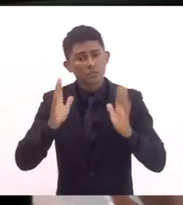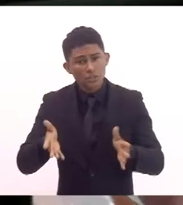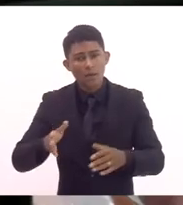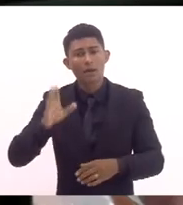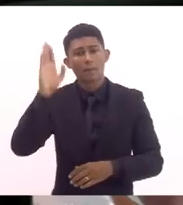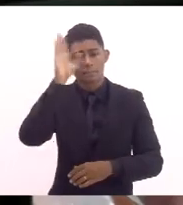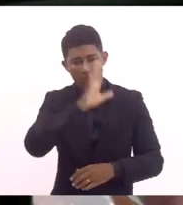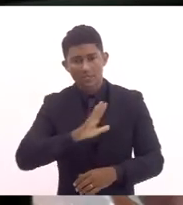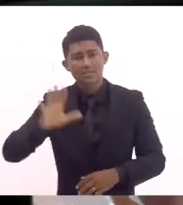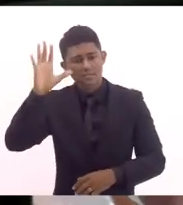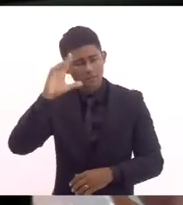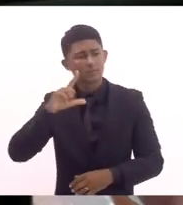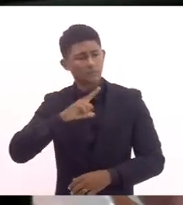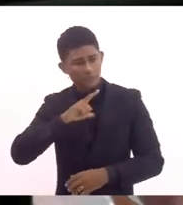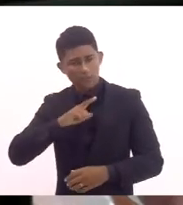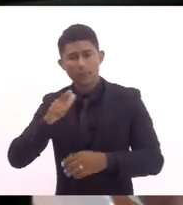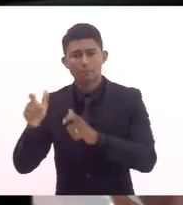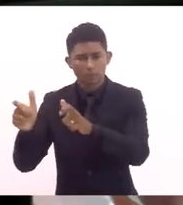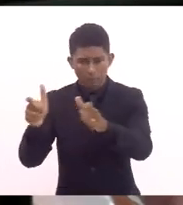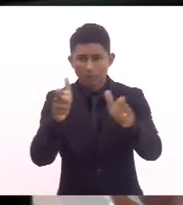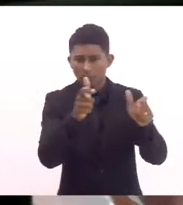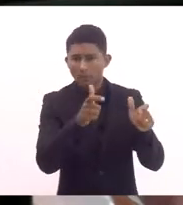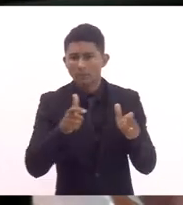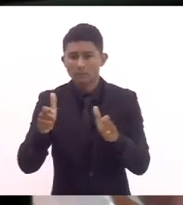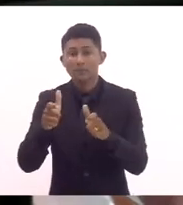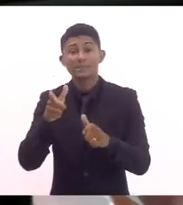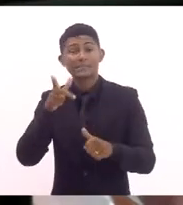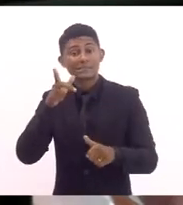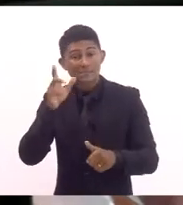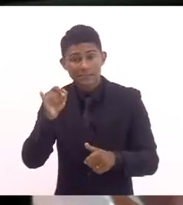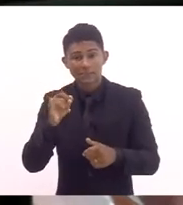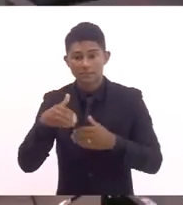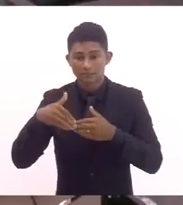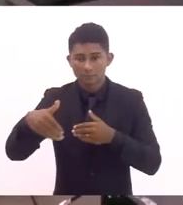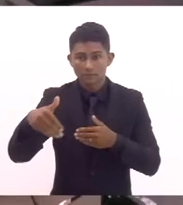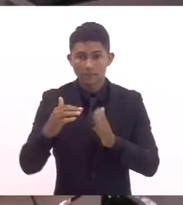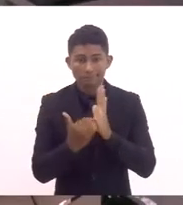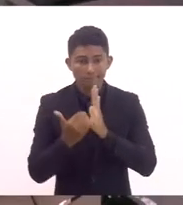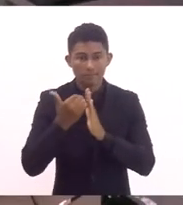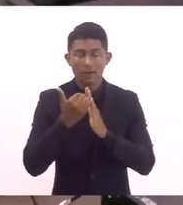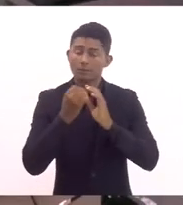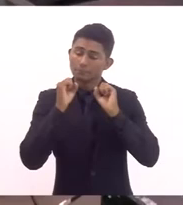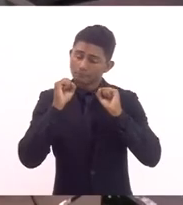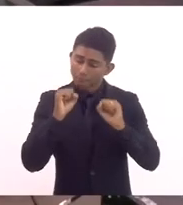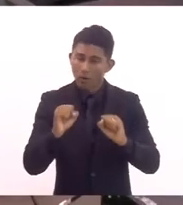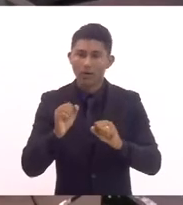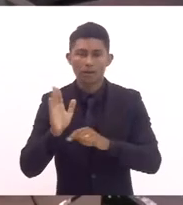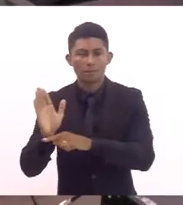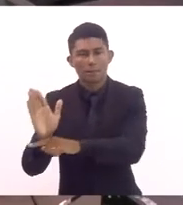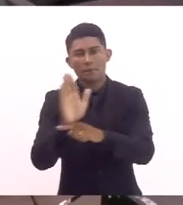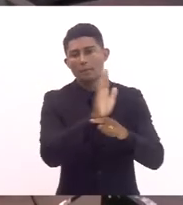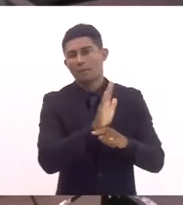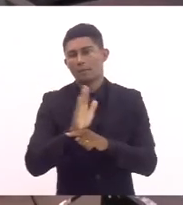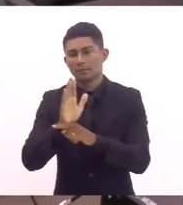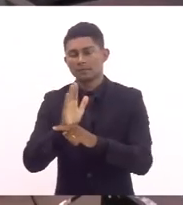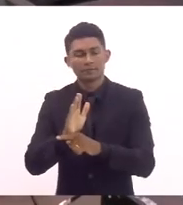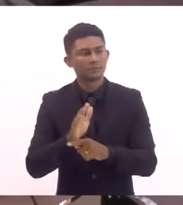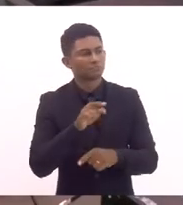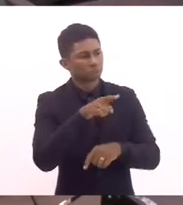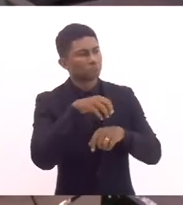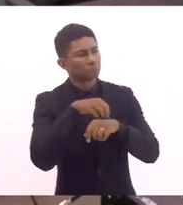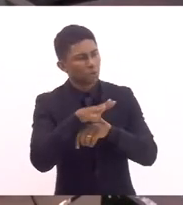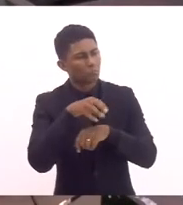podem também suprir a carência de maternidades tá bom bom obrigado então tenta